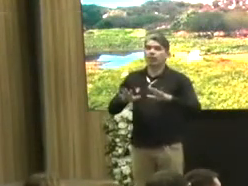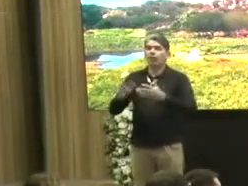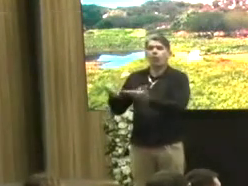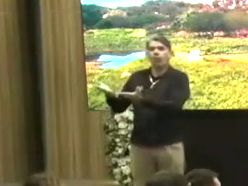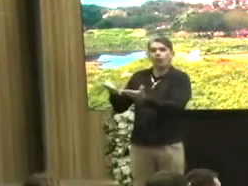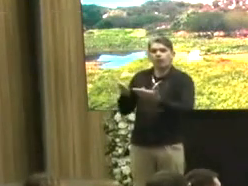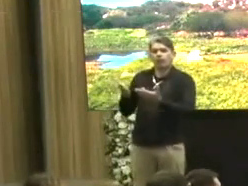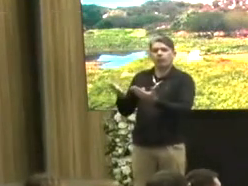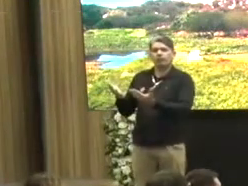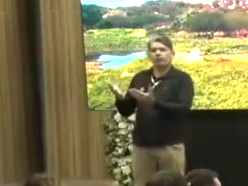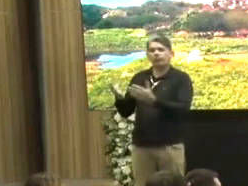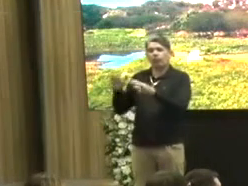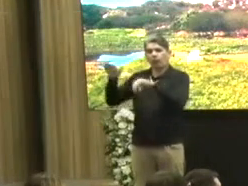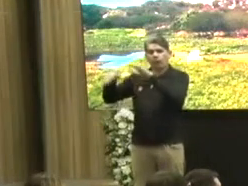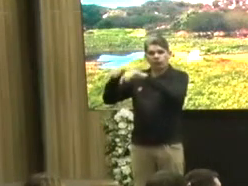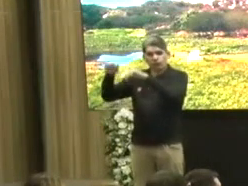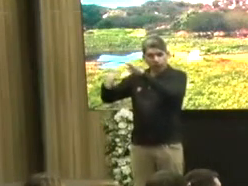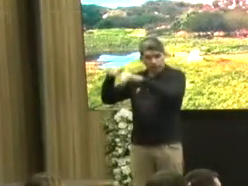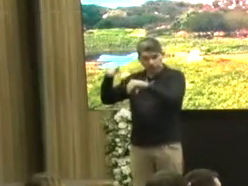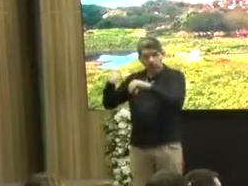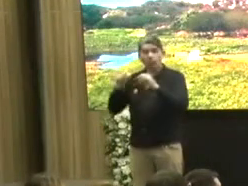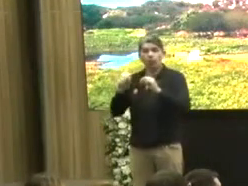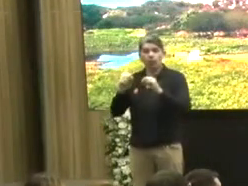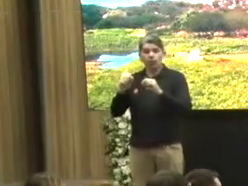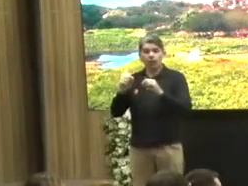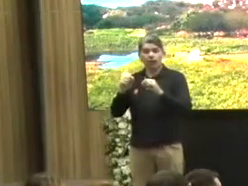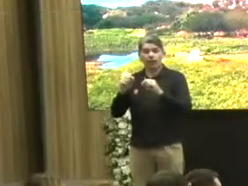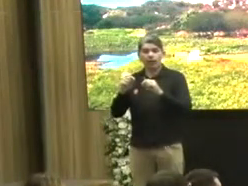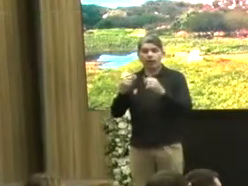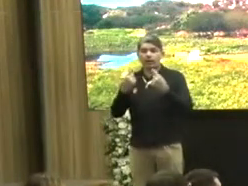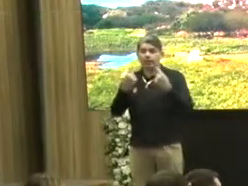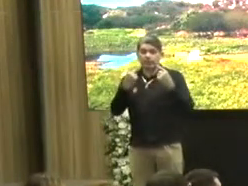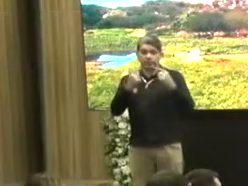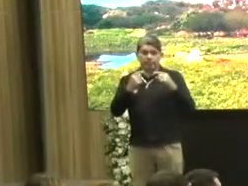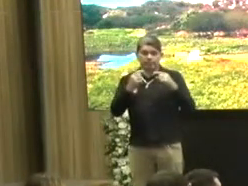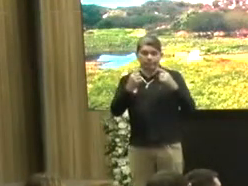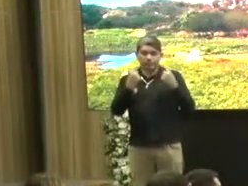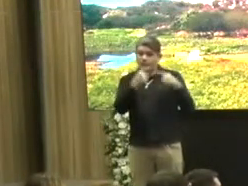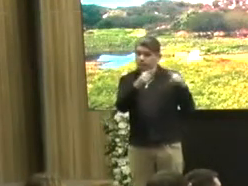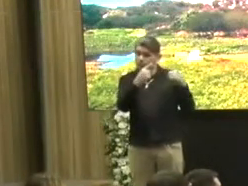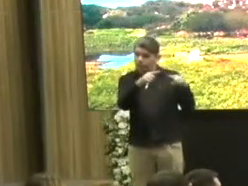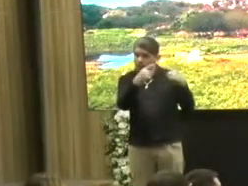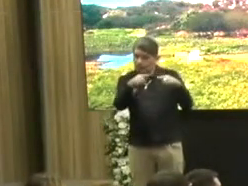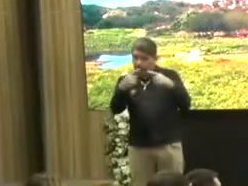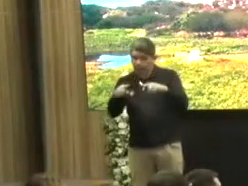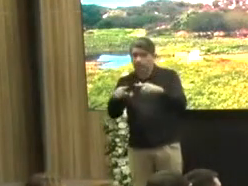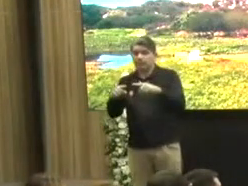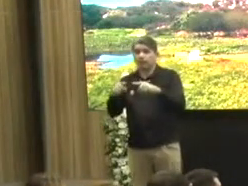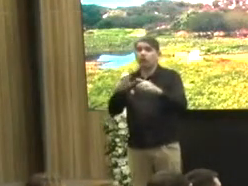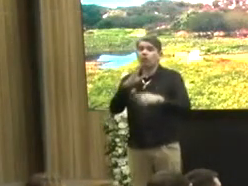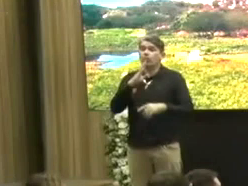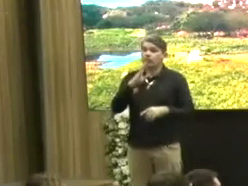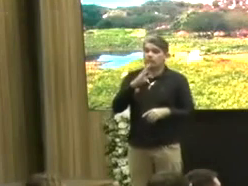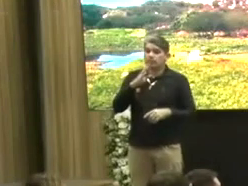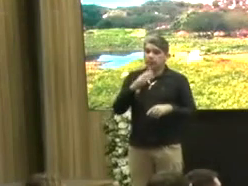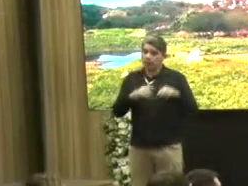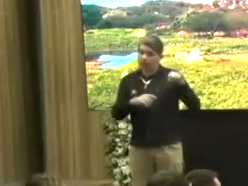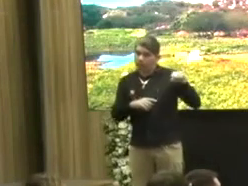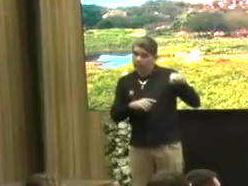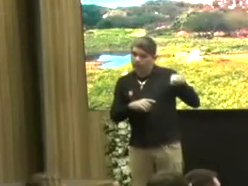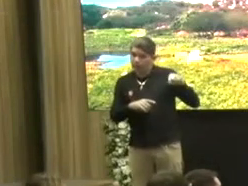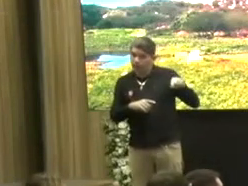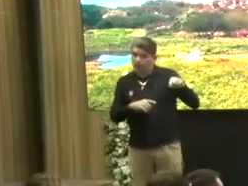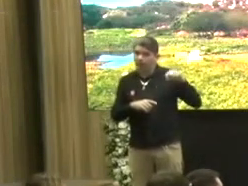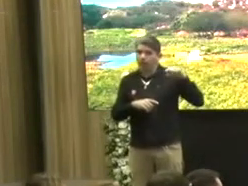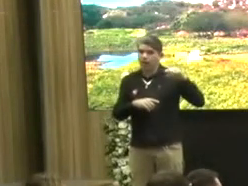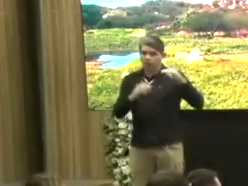é a desobediência epistêmica. Não podemos mais permanecer com este colonizador nos